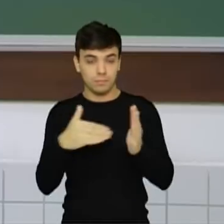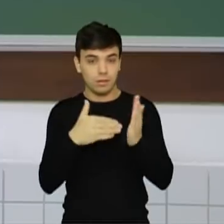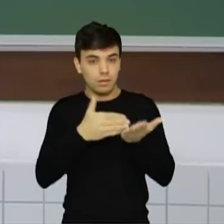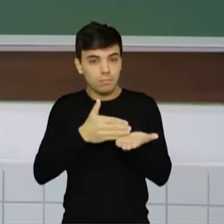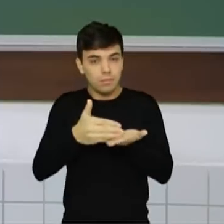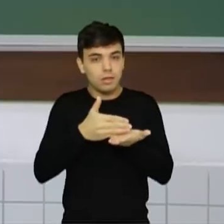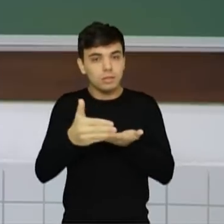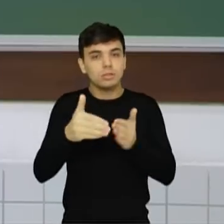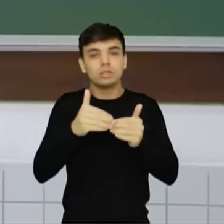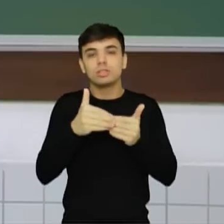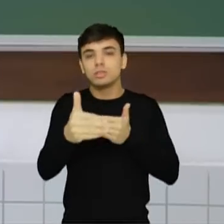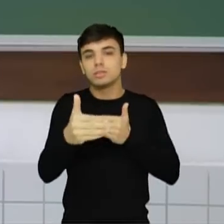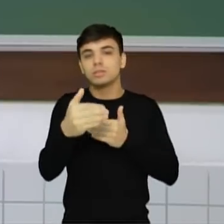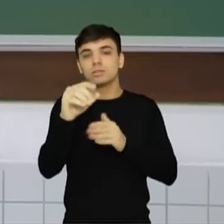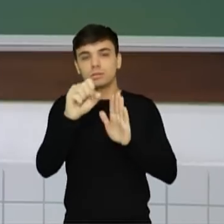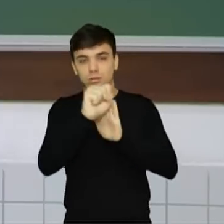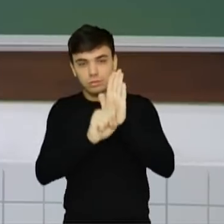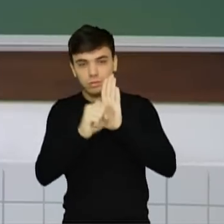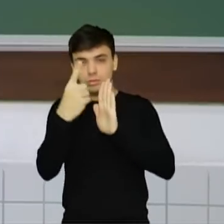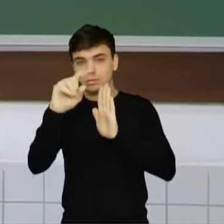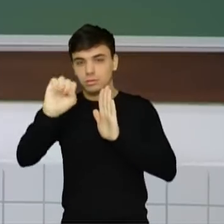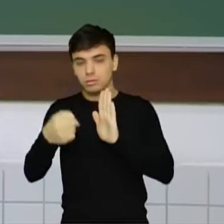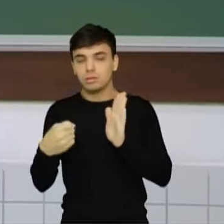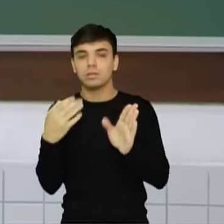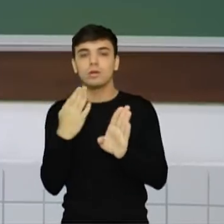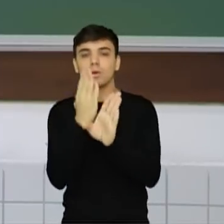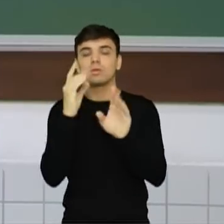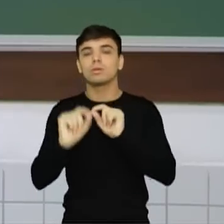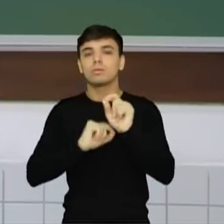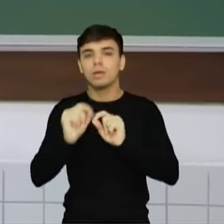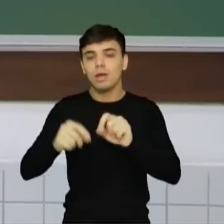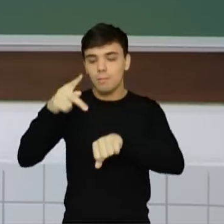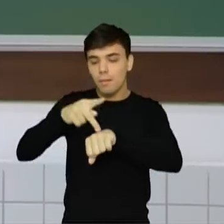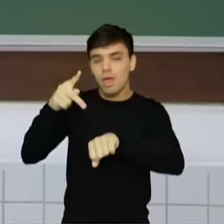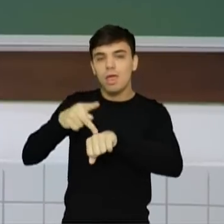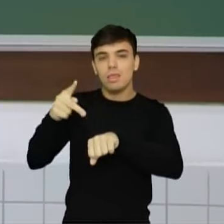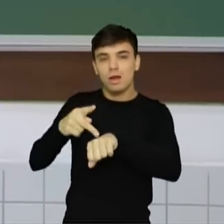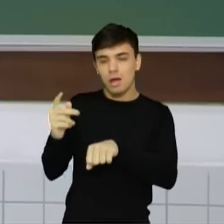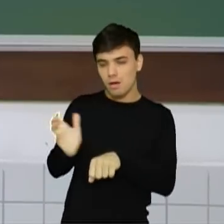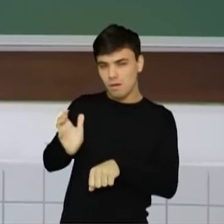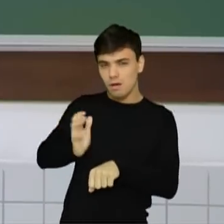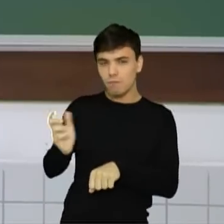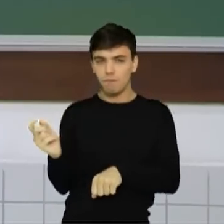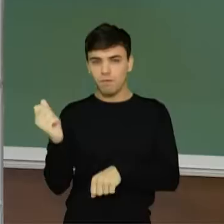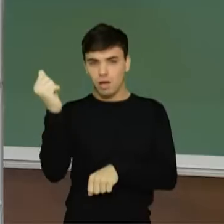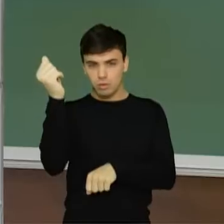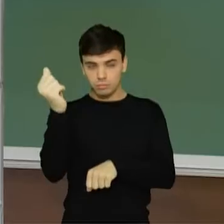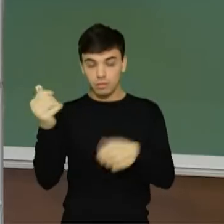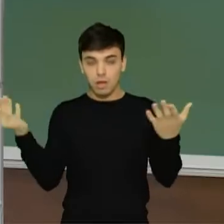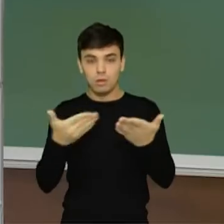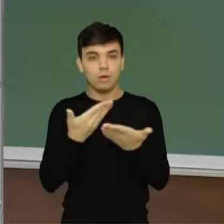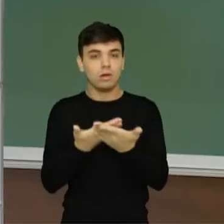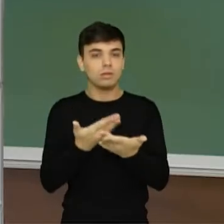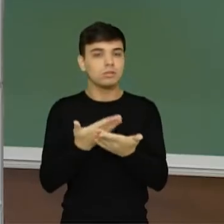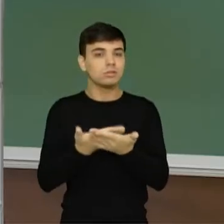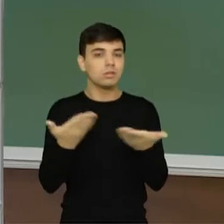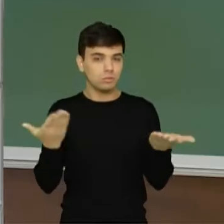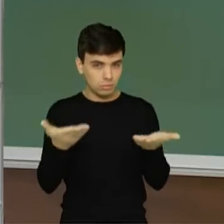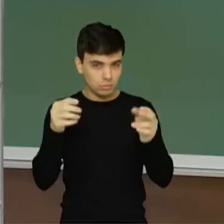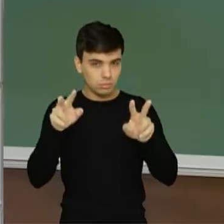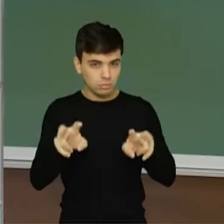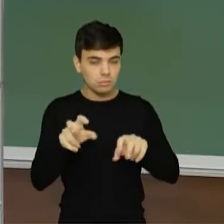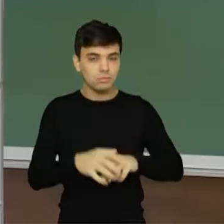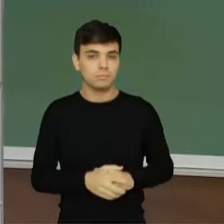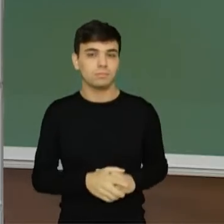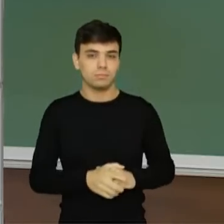a descoberta de ouro e de pedras preciosas na região de Minas Gerais. Esse vai ser o período que nós vamos estudar na aula de hoje. É justamente